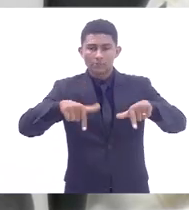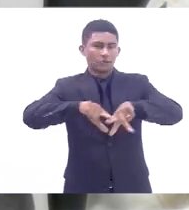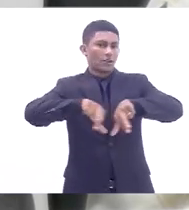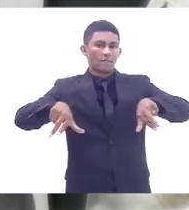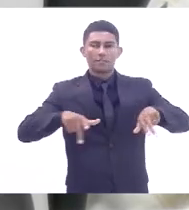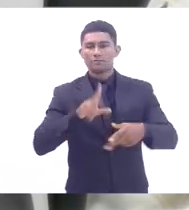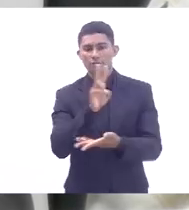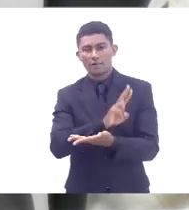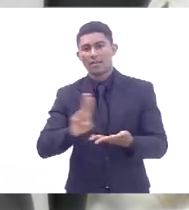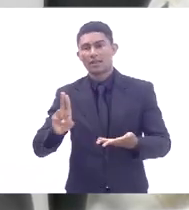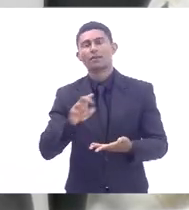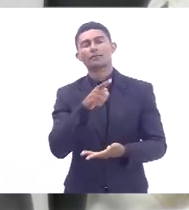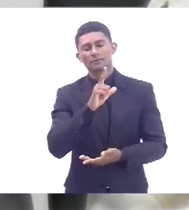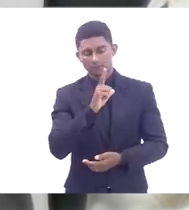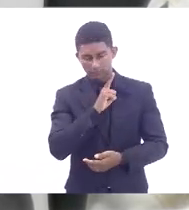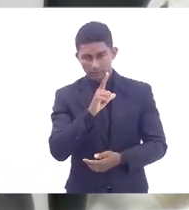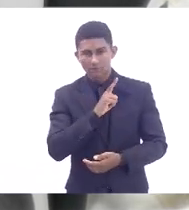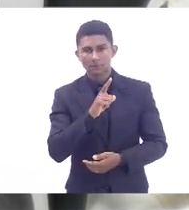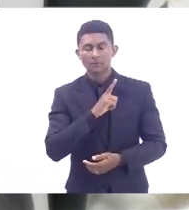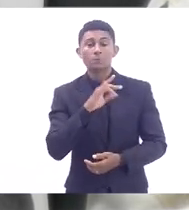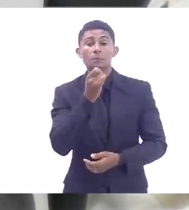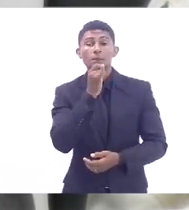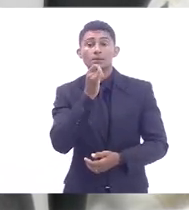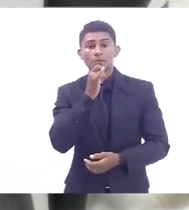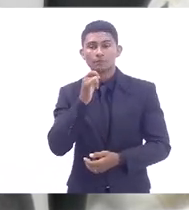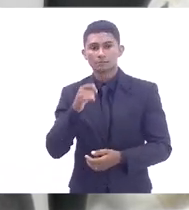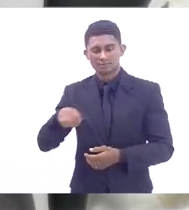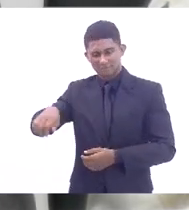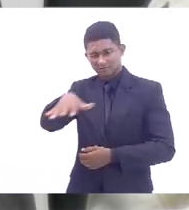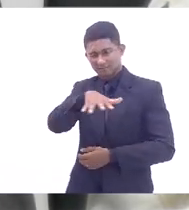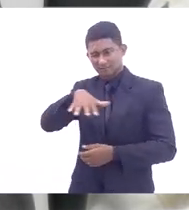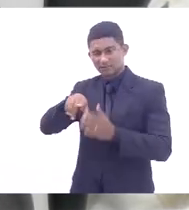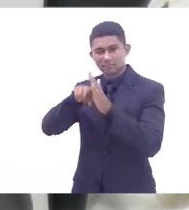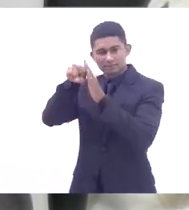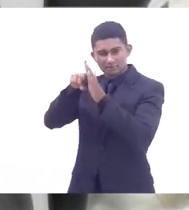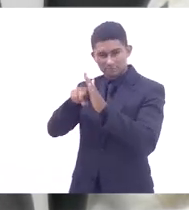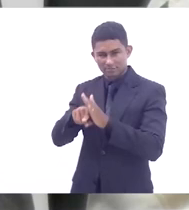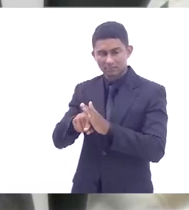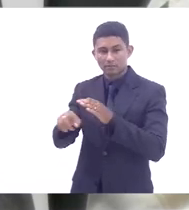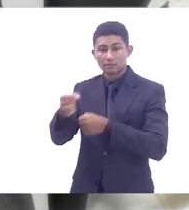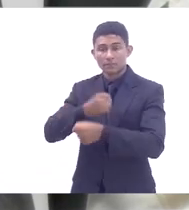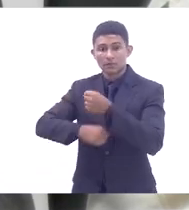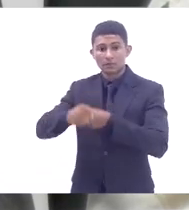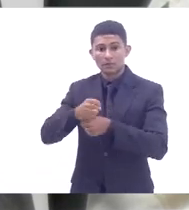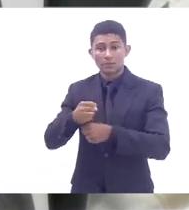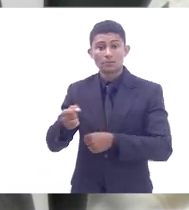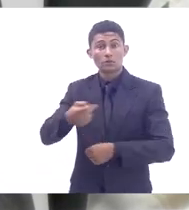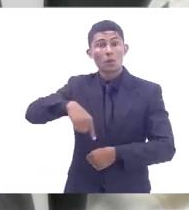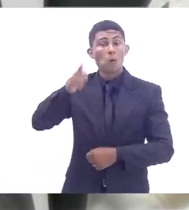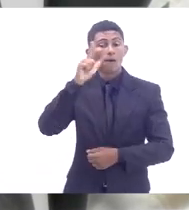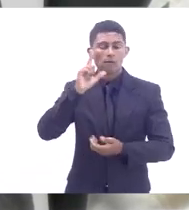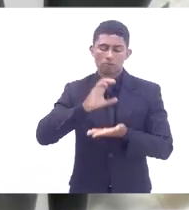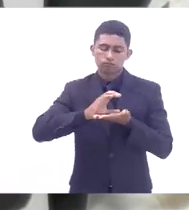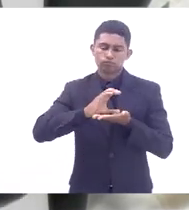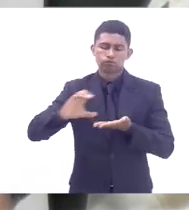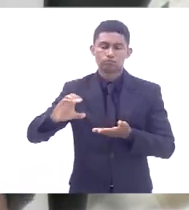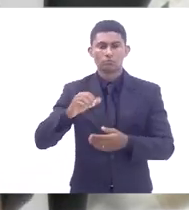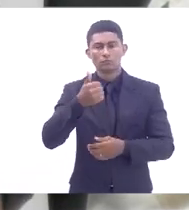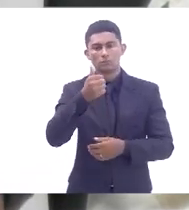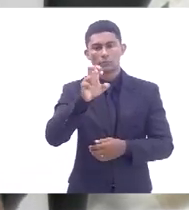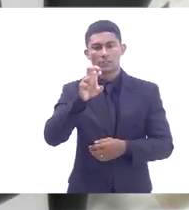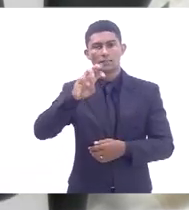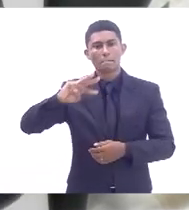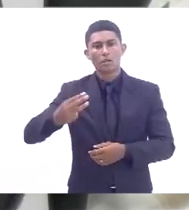com por exemplo na pesquisa no ano passado a gente determinou quem se milhões para poder